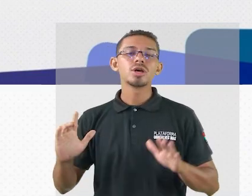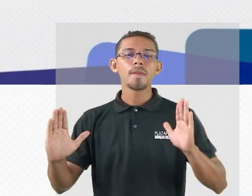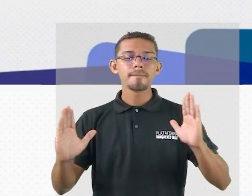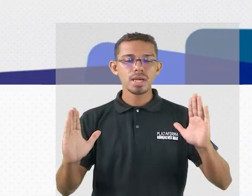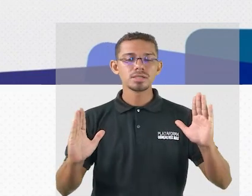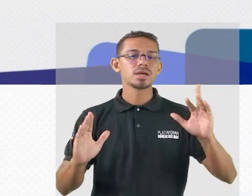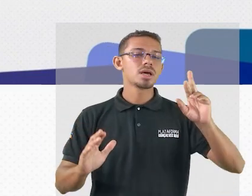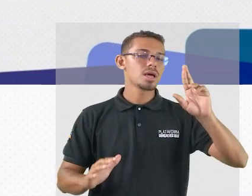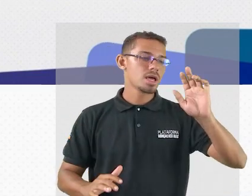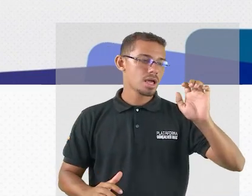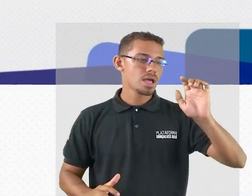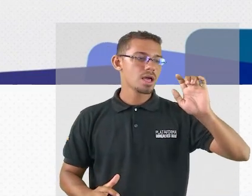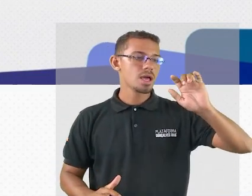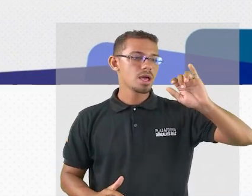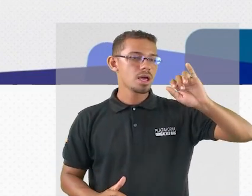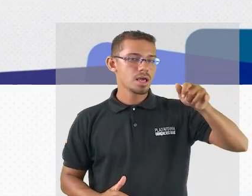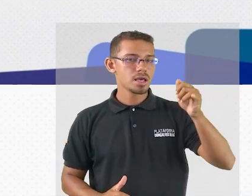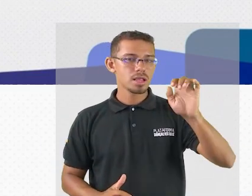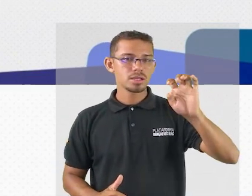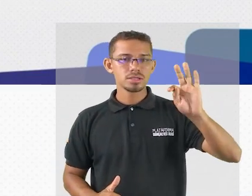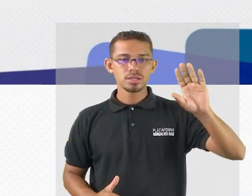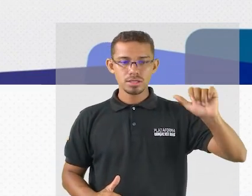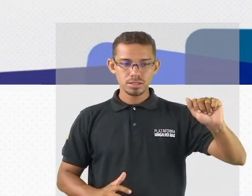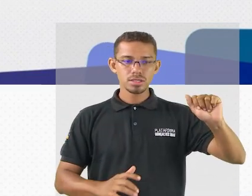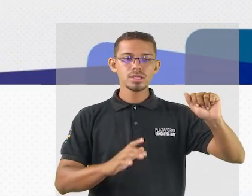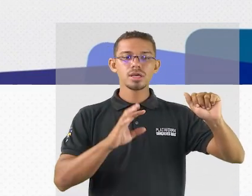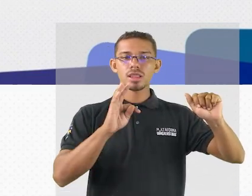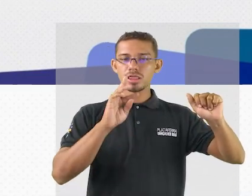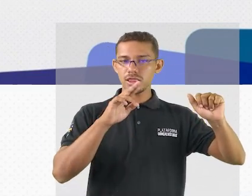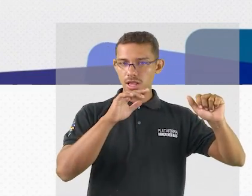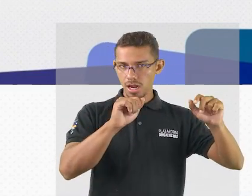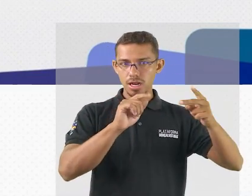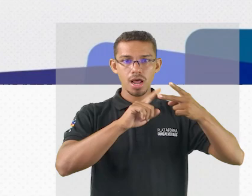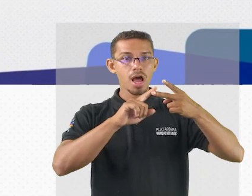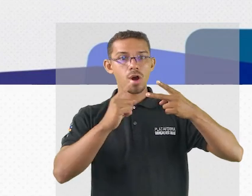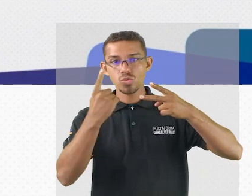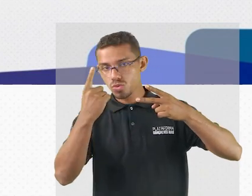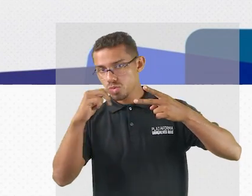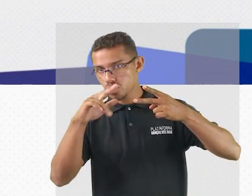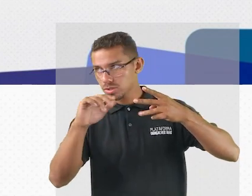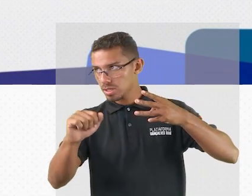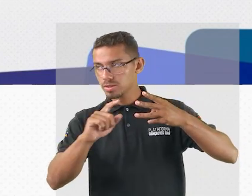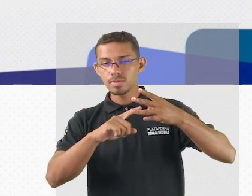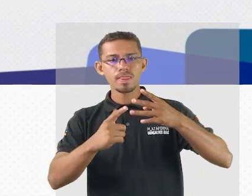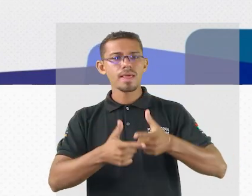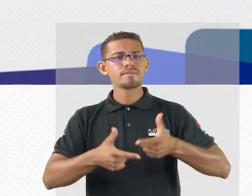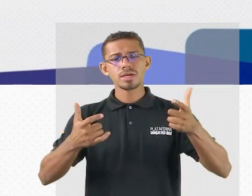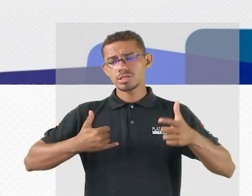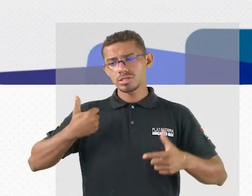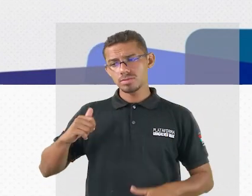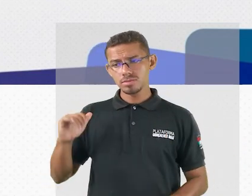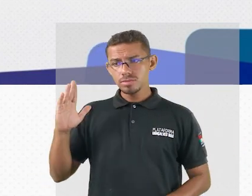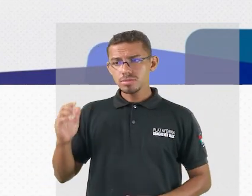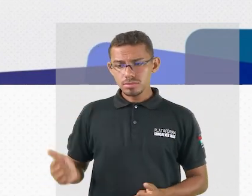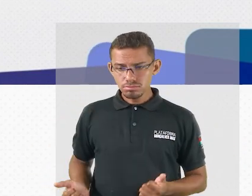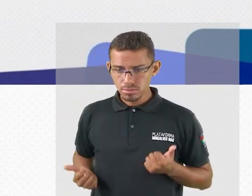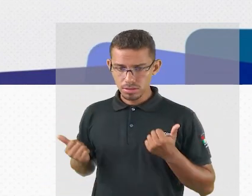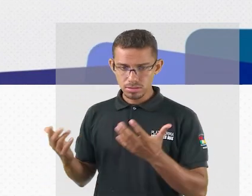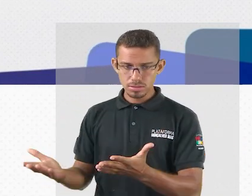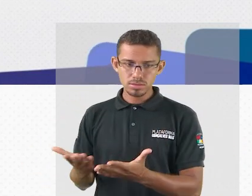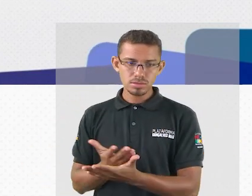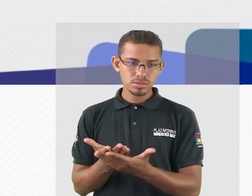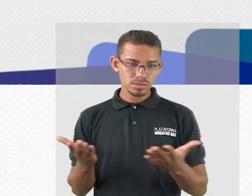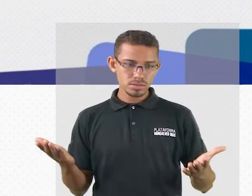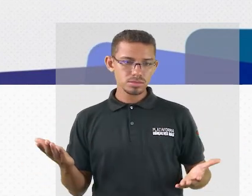uma regência trina, uma regência una, até que você tem um golpe da maioridade, que você então dá condições